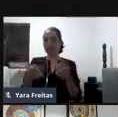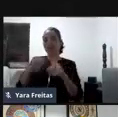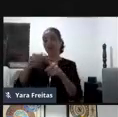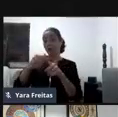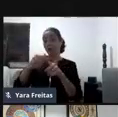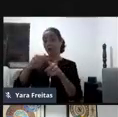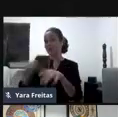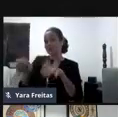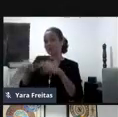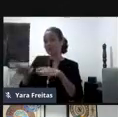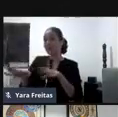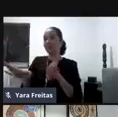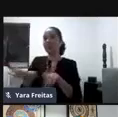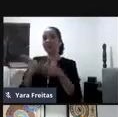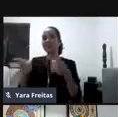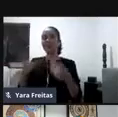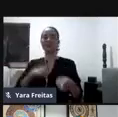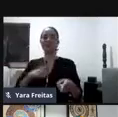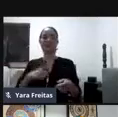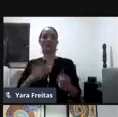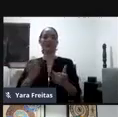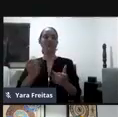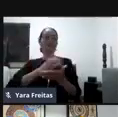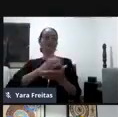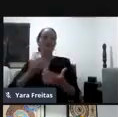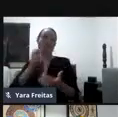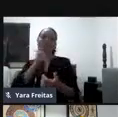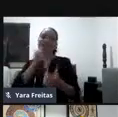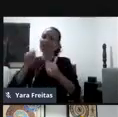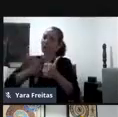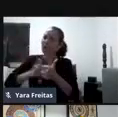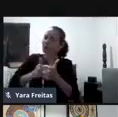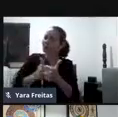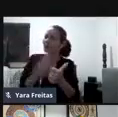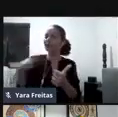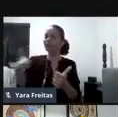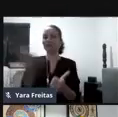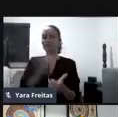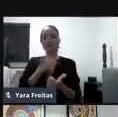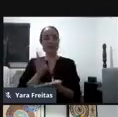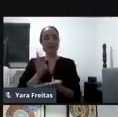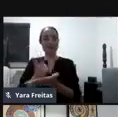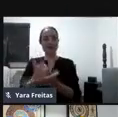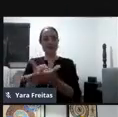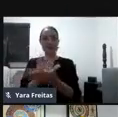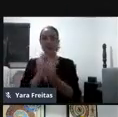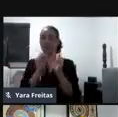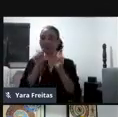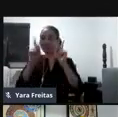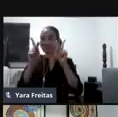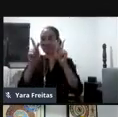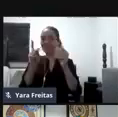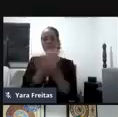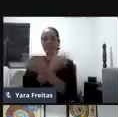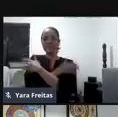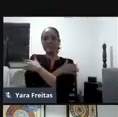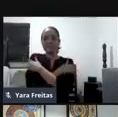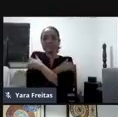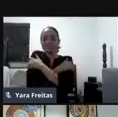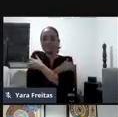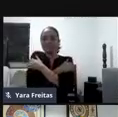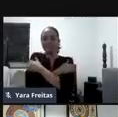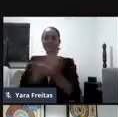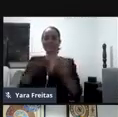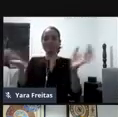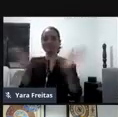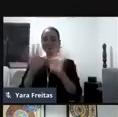temos algumas atividades. Espero que vocês nos acompanhem sempre, tá bom? Um abraço. Tchau,